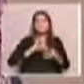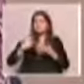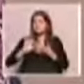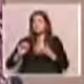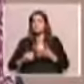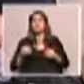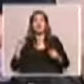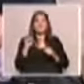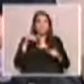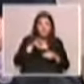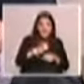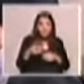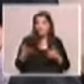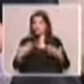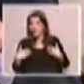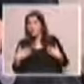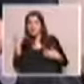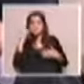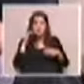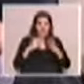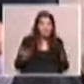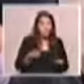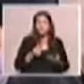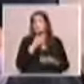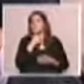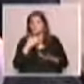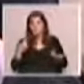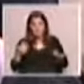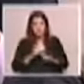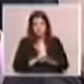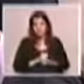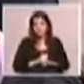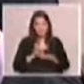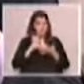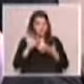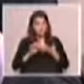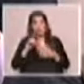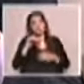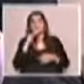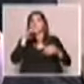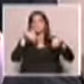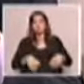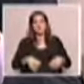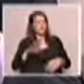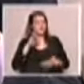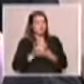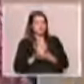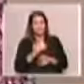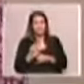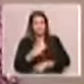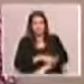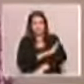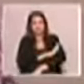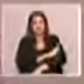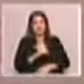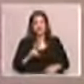do frigorífico, fora do frigorífico, dentro de uma caixa de plástico... E são tudo tópicos, não é? E o congelado? Eu deixei o congelado para o fim porque é uma coisa que me arrepia. E